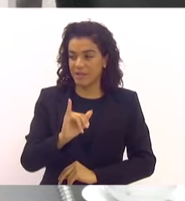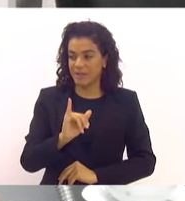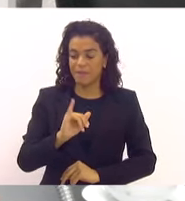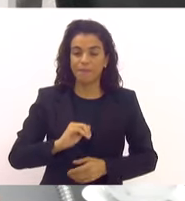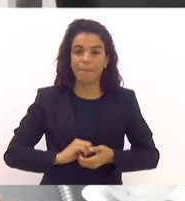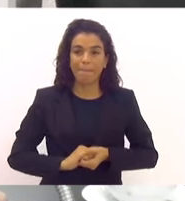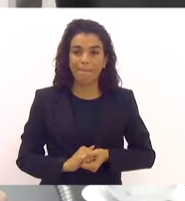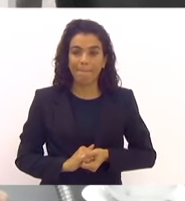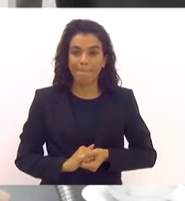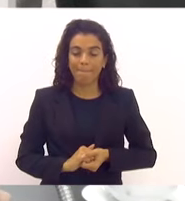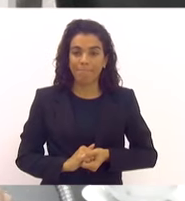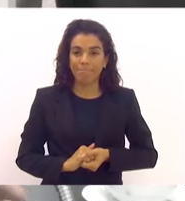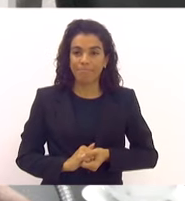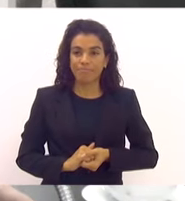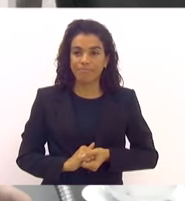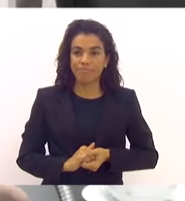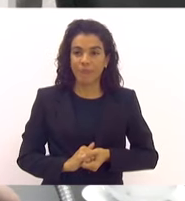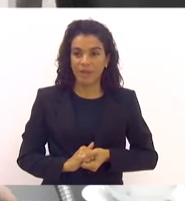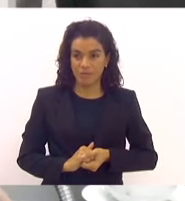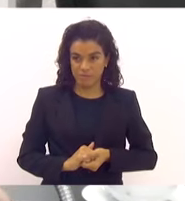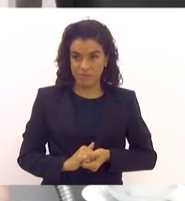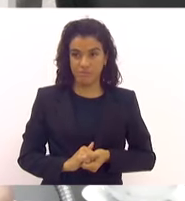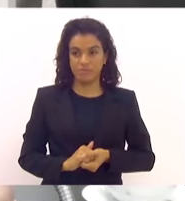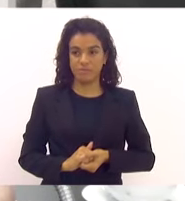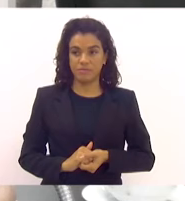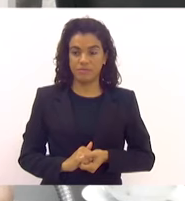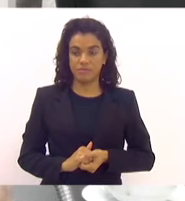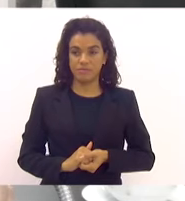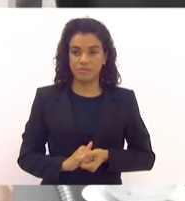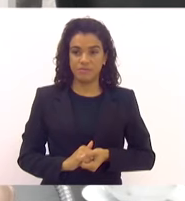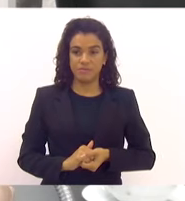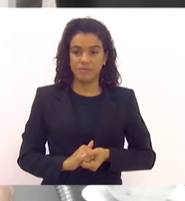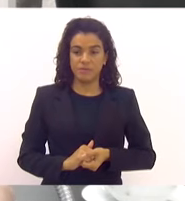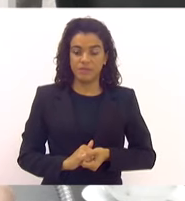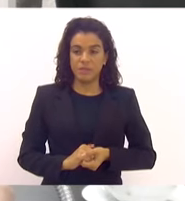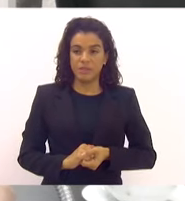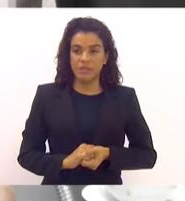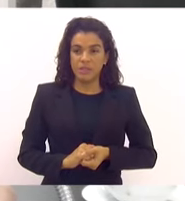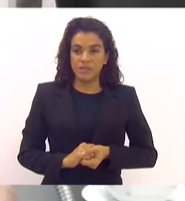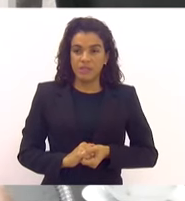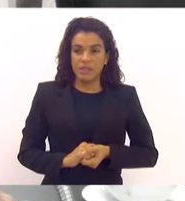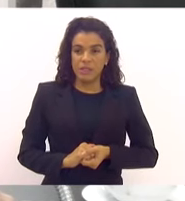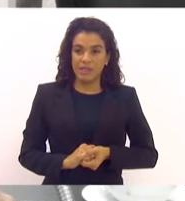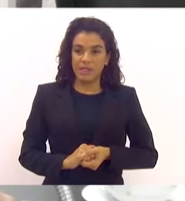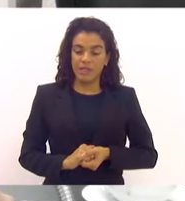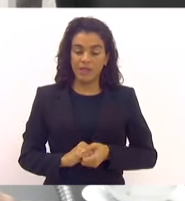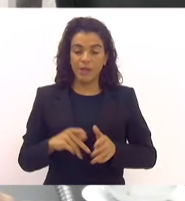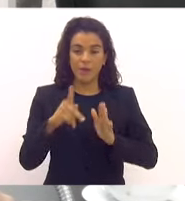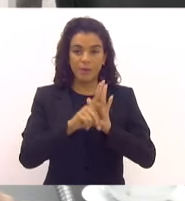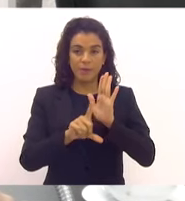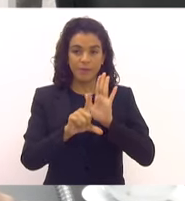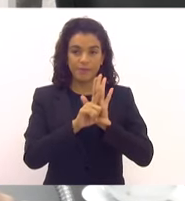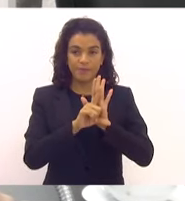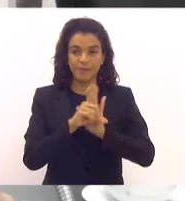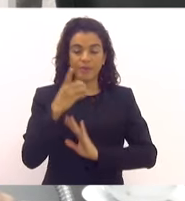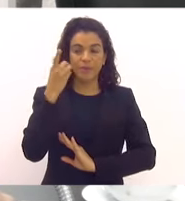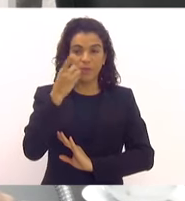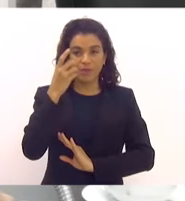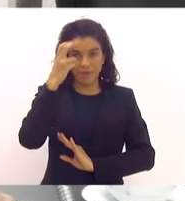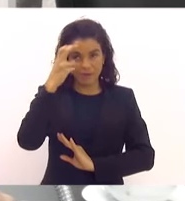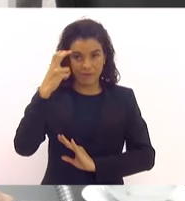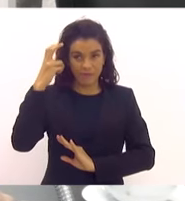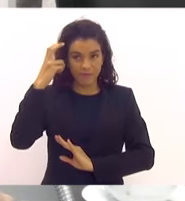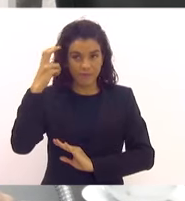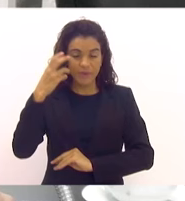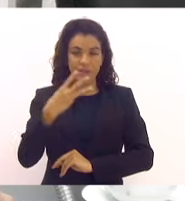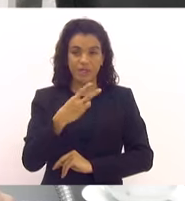pelo zelo com a pauta importante e relevante. Projetos de relatoria da deputada Verônica.